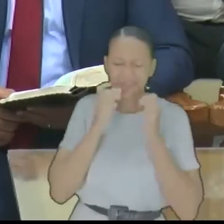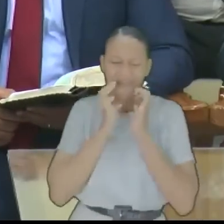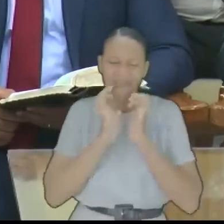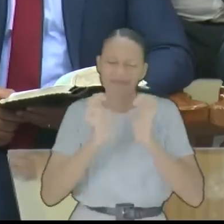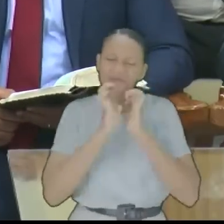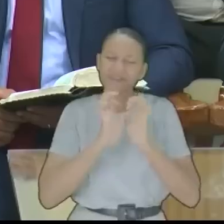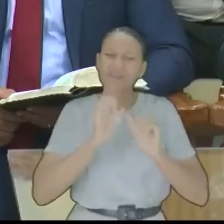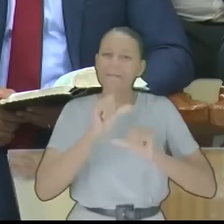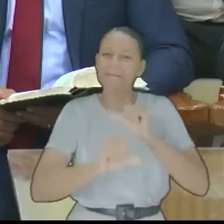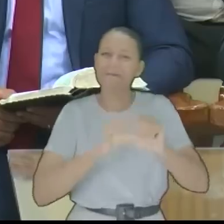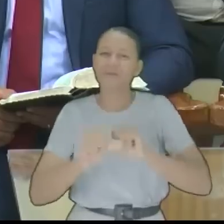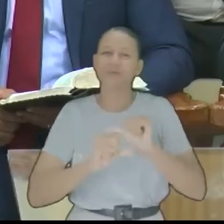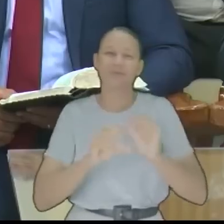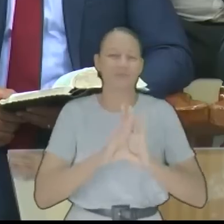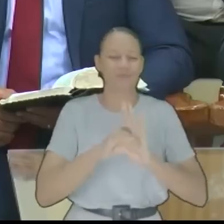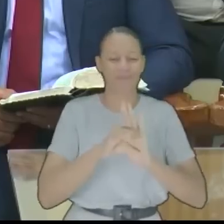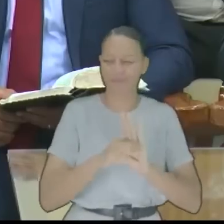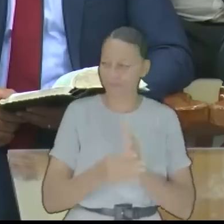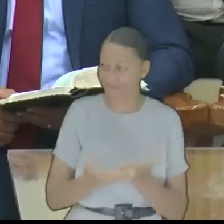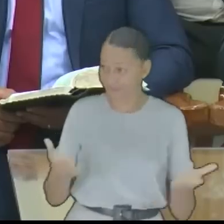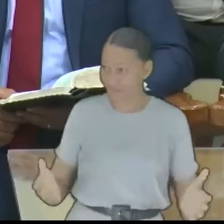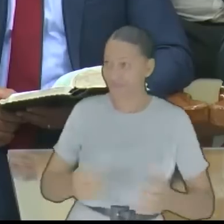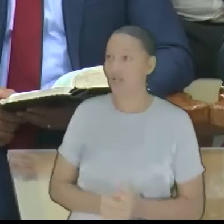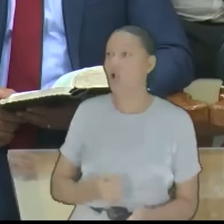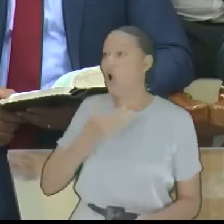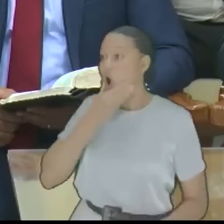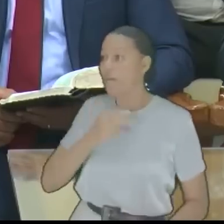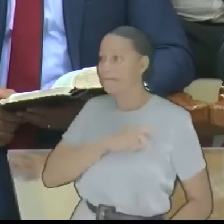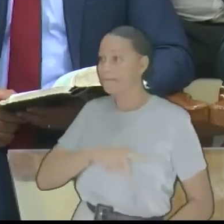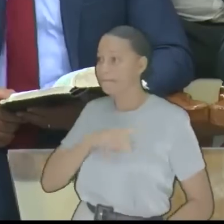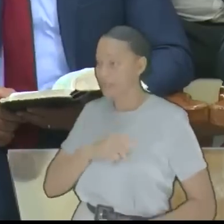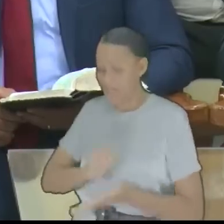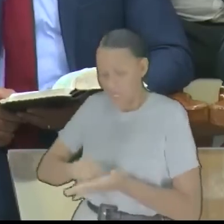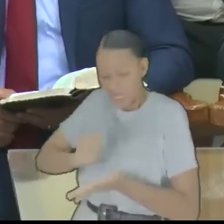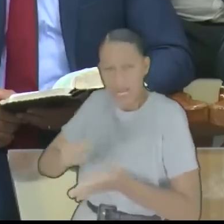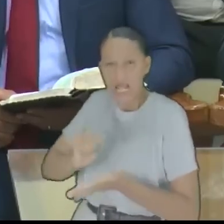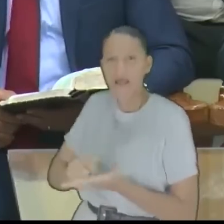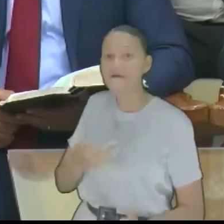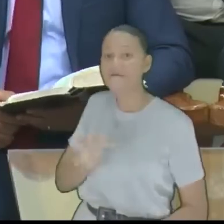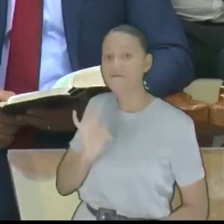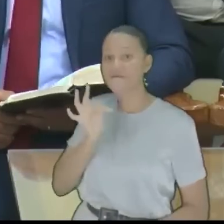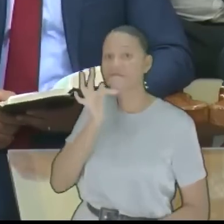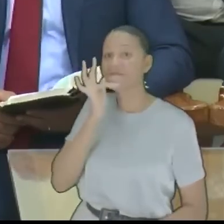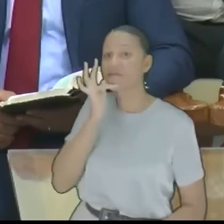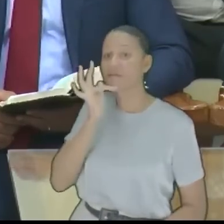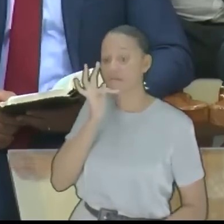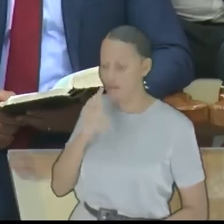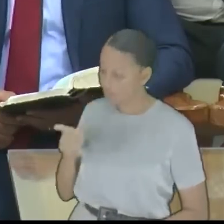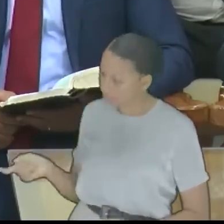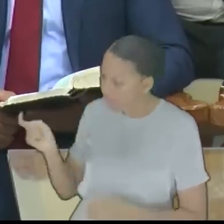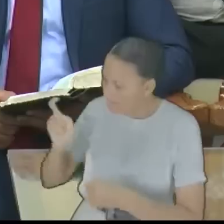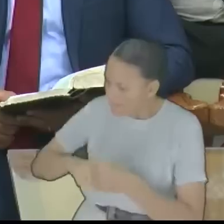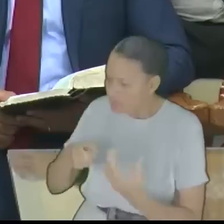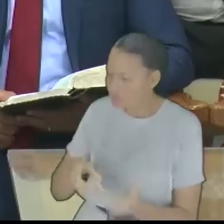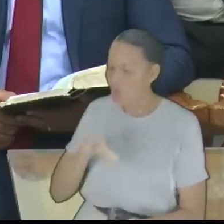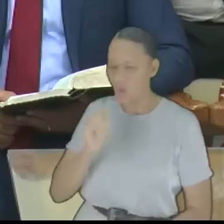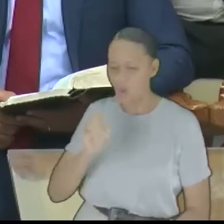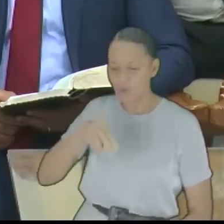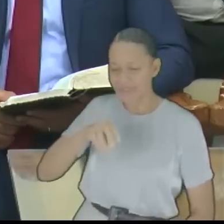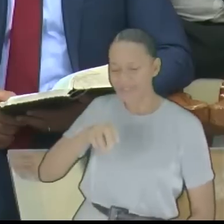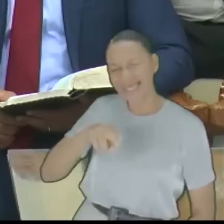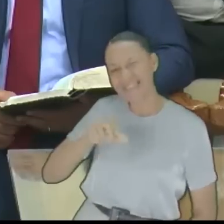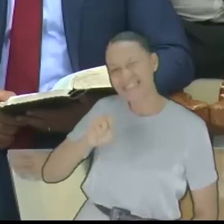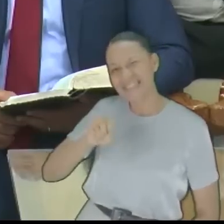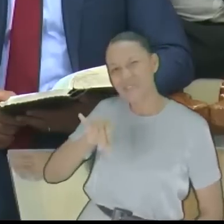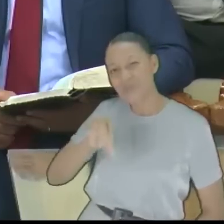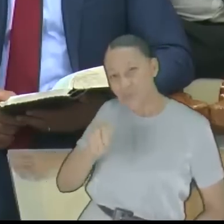mudou esse conceito. Quando Paulo escreveu para Filemon, que mandou de volta Onésimo.